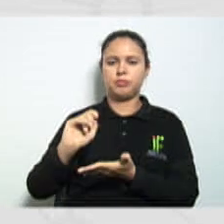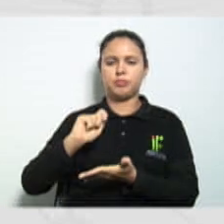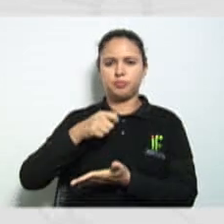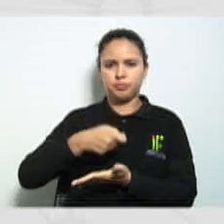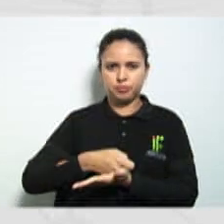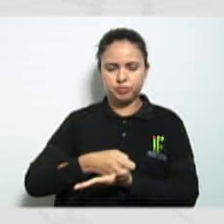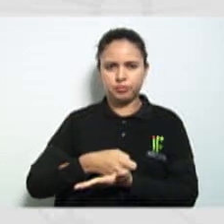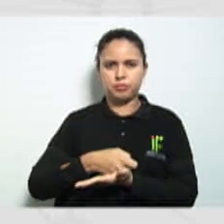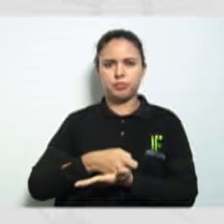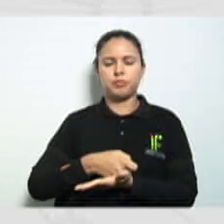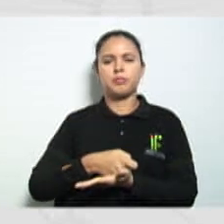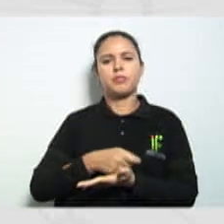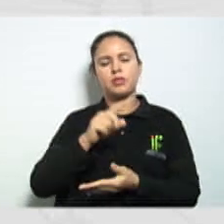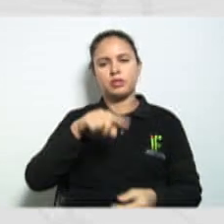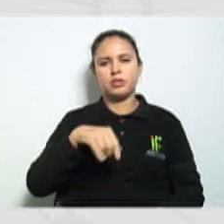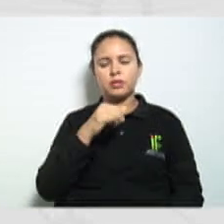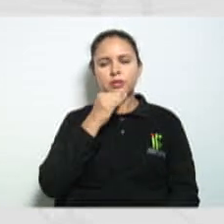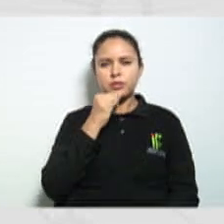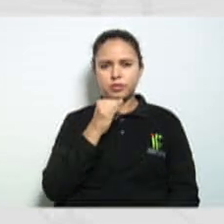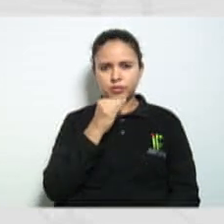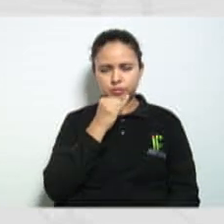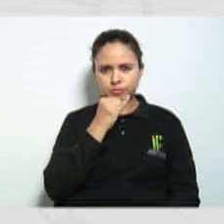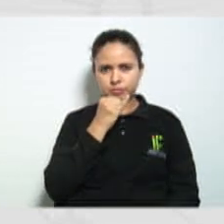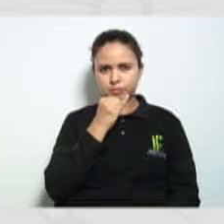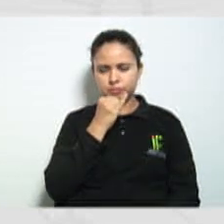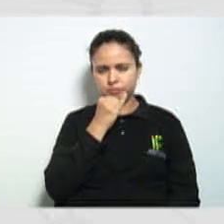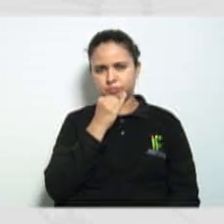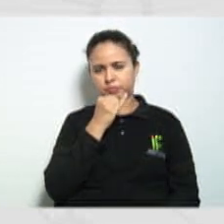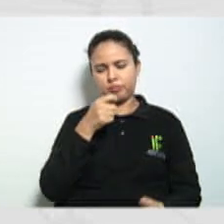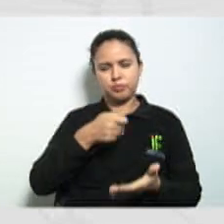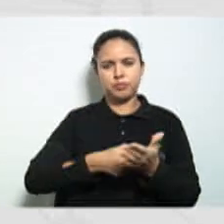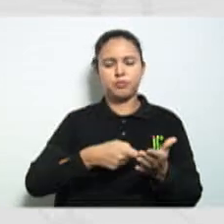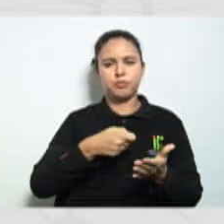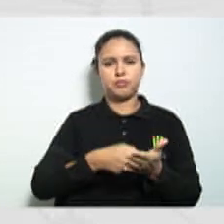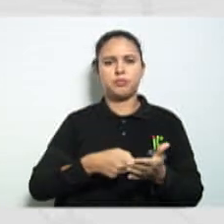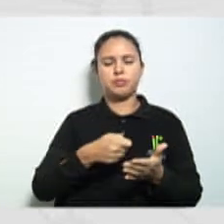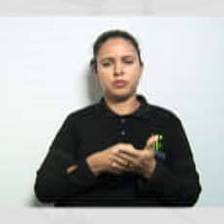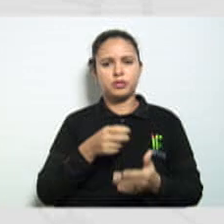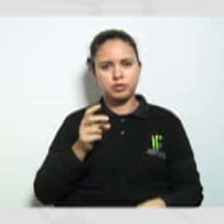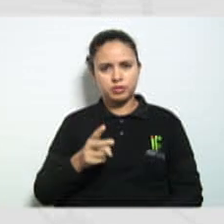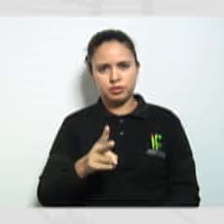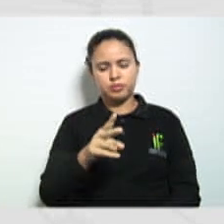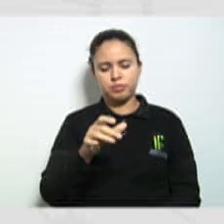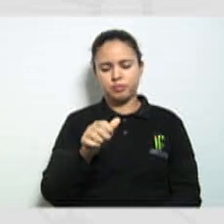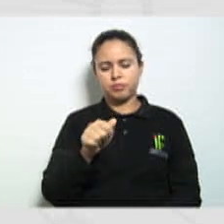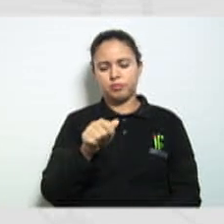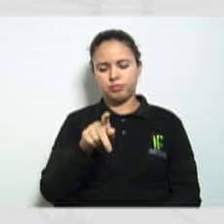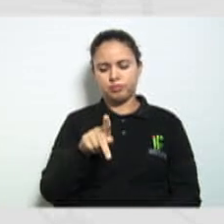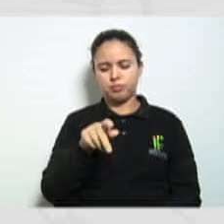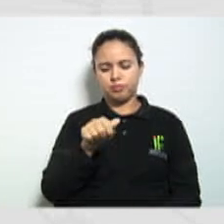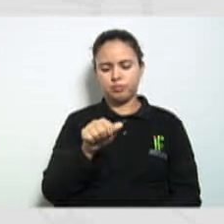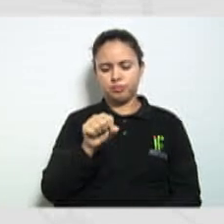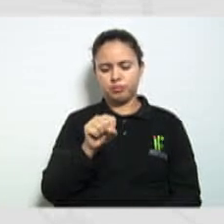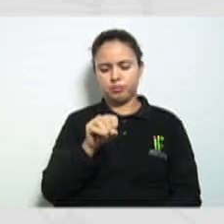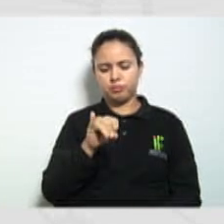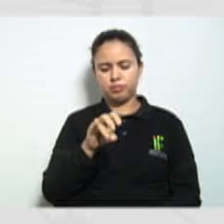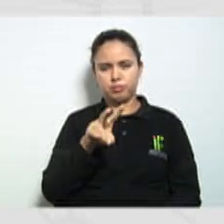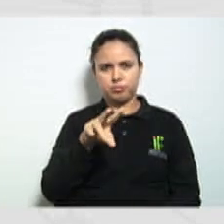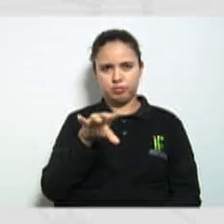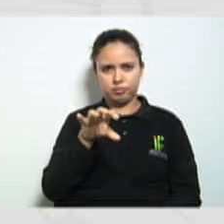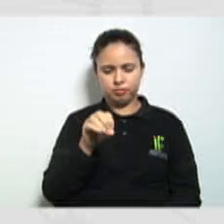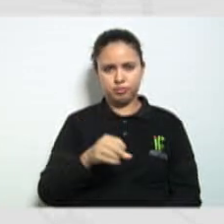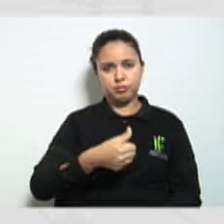Então, são exemplos de obrigações. Então, sempre aqui no passivo vão aparecer as primeiras continhas